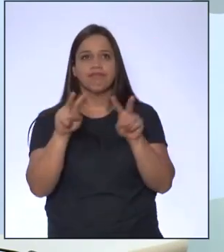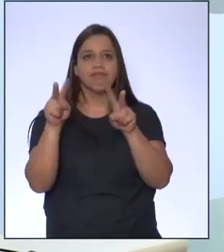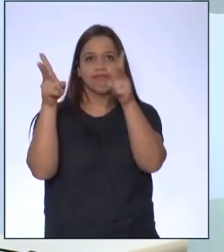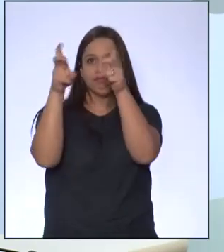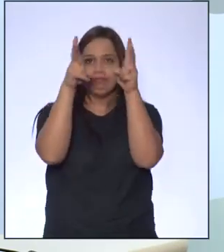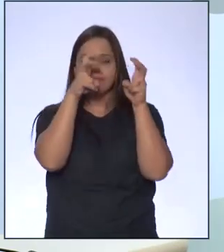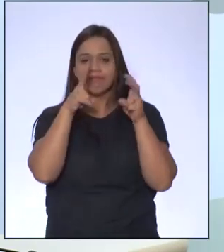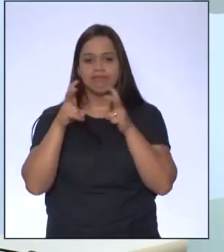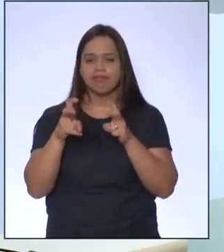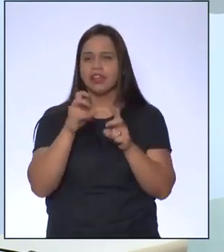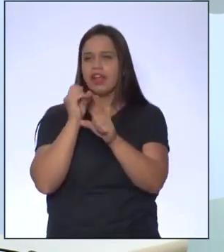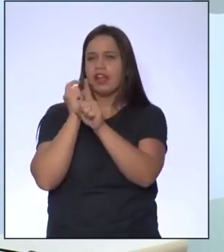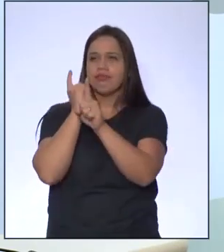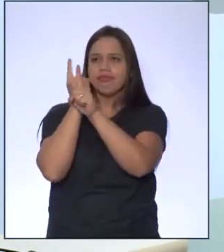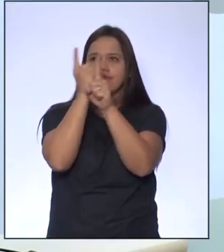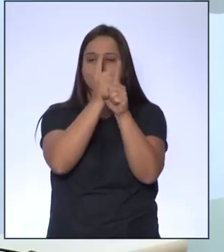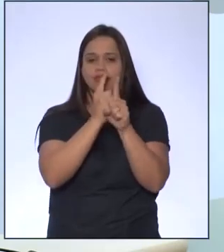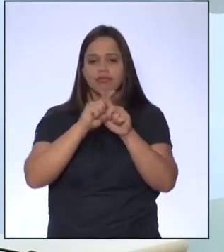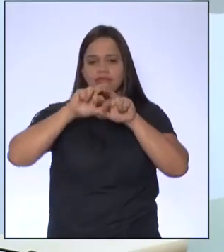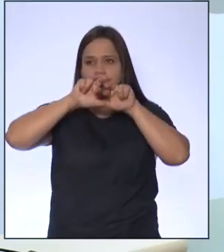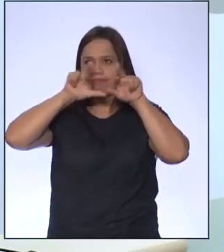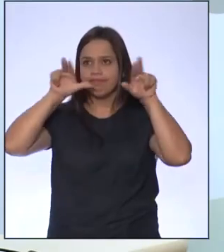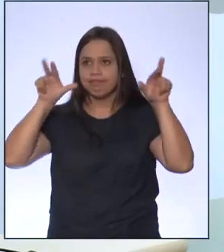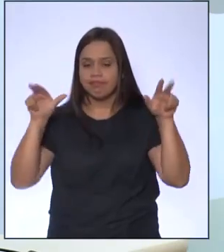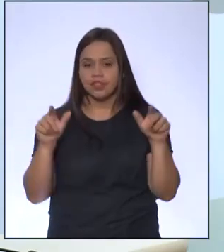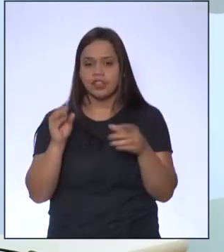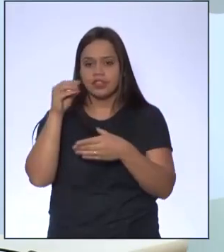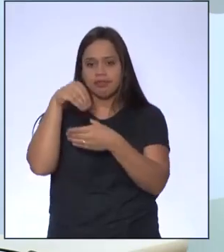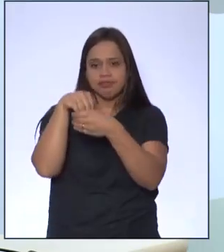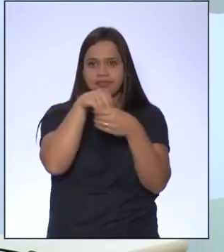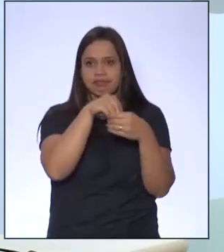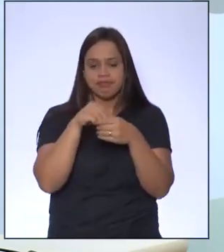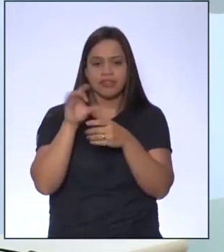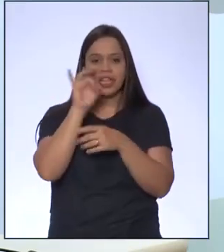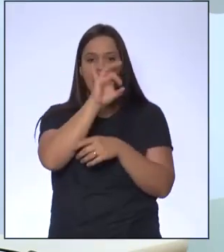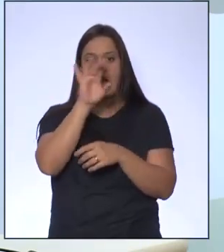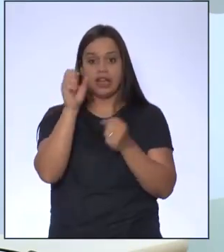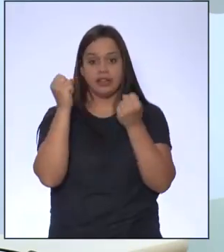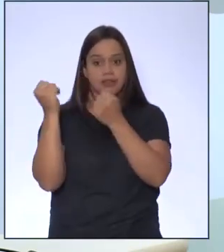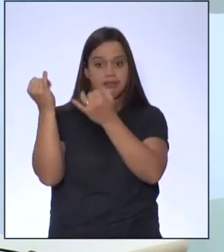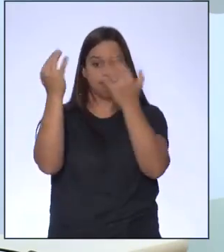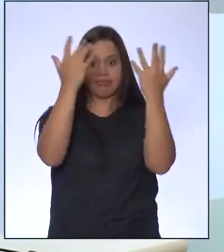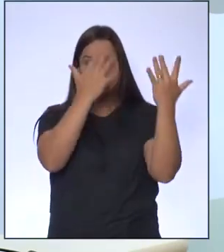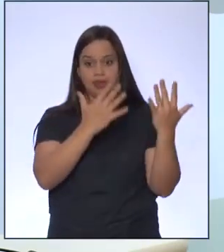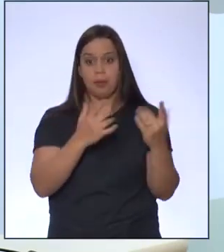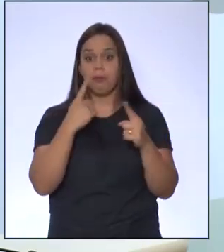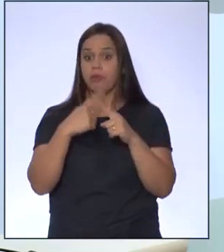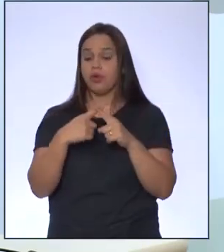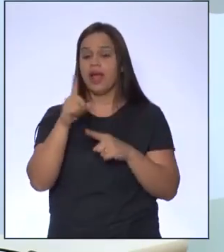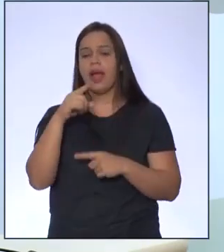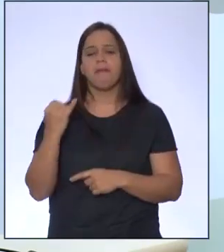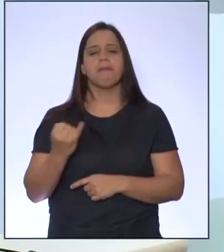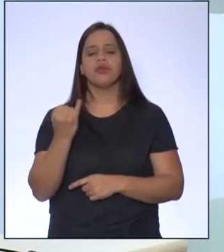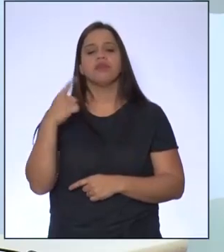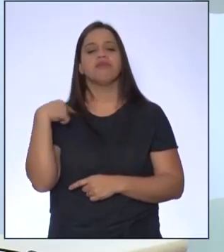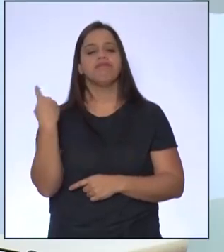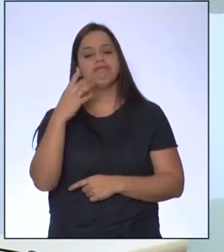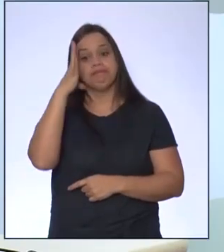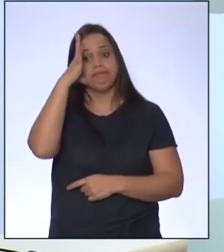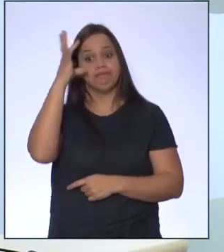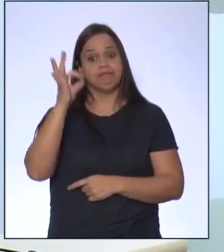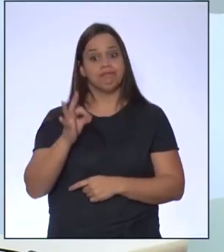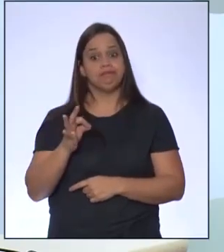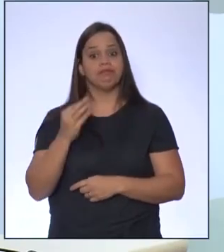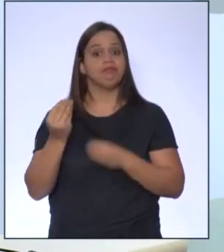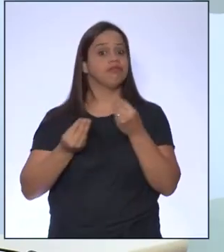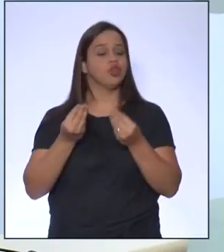leitura, identificar os elementos que a compõem, porque elas são importantes para a gente compreender